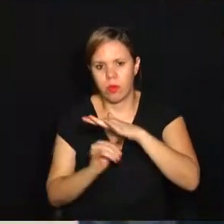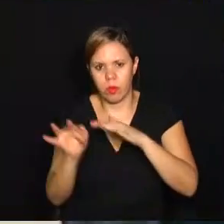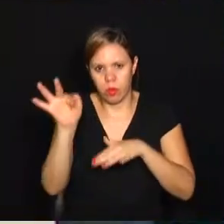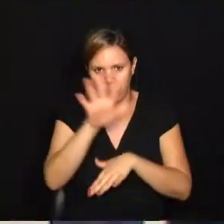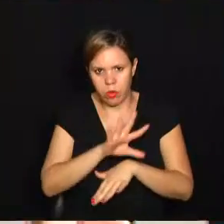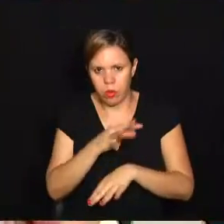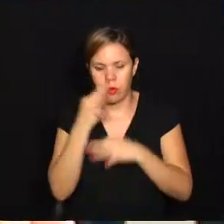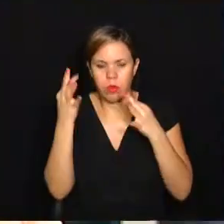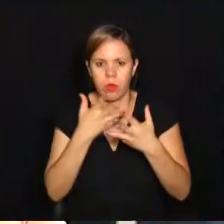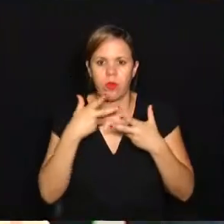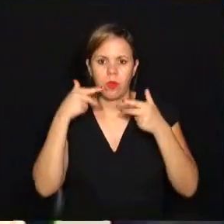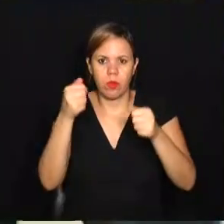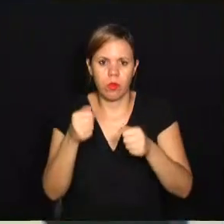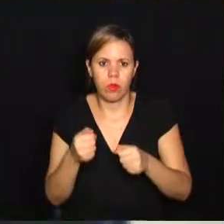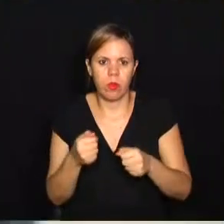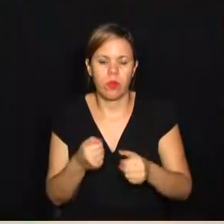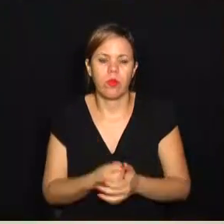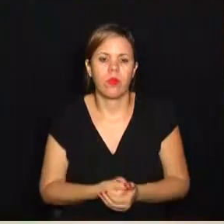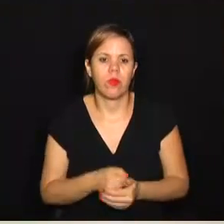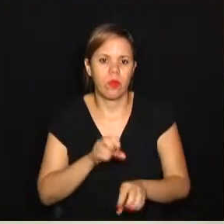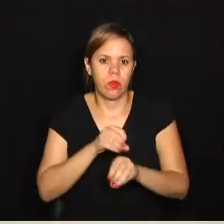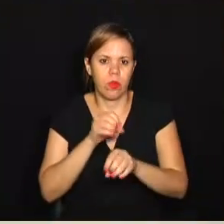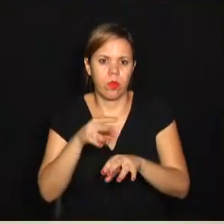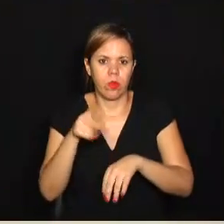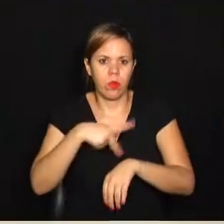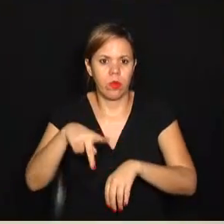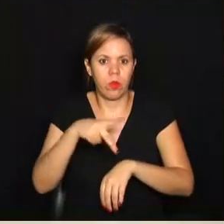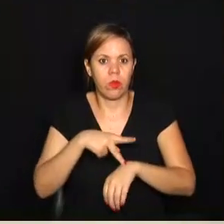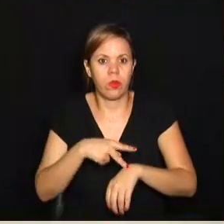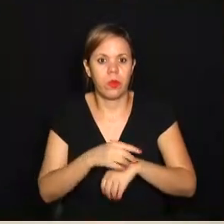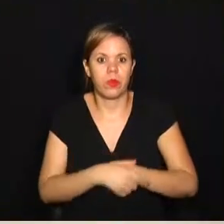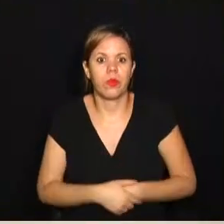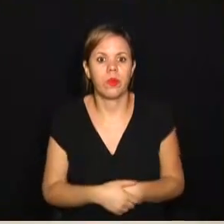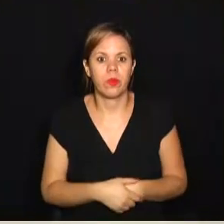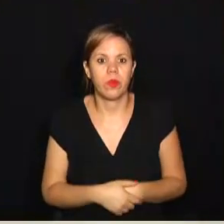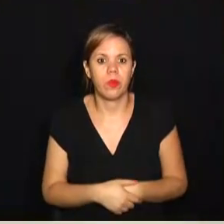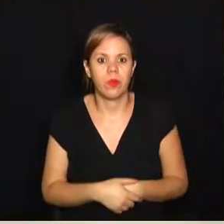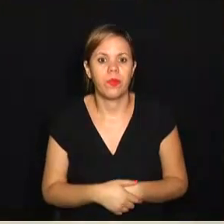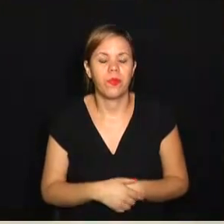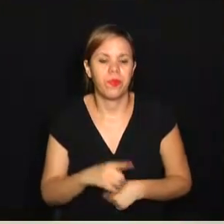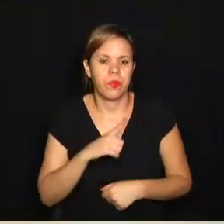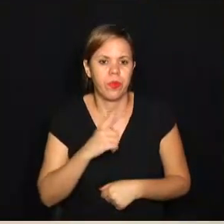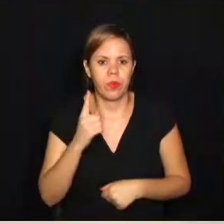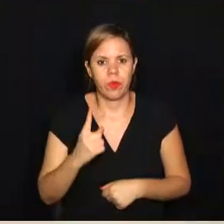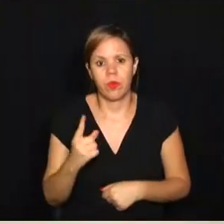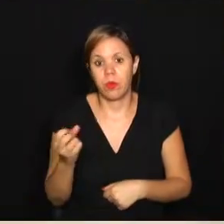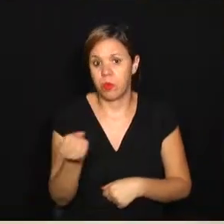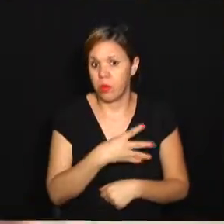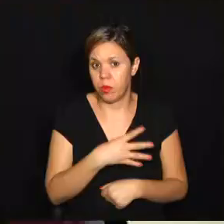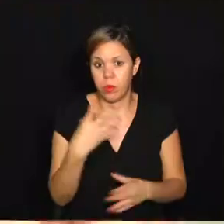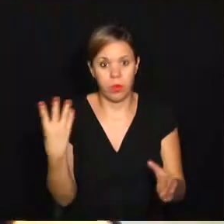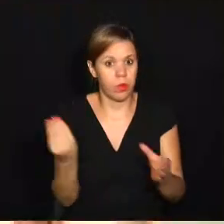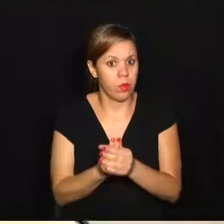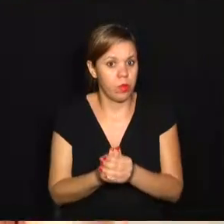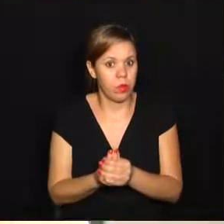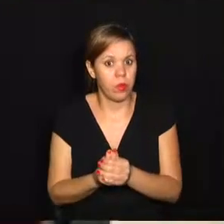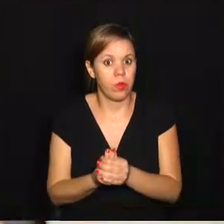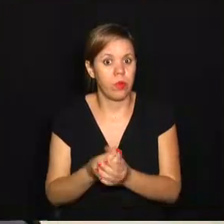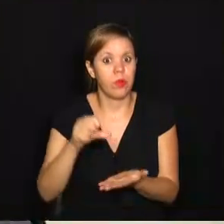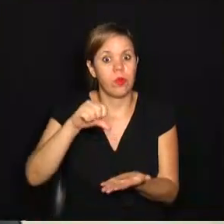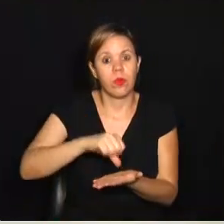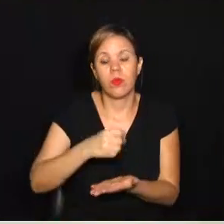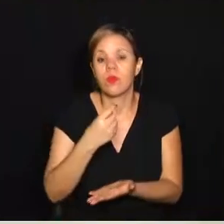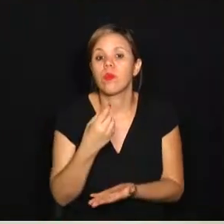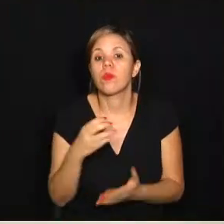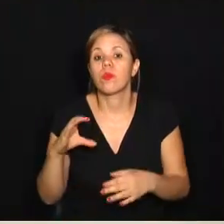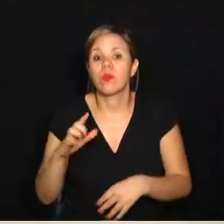são as melhores instituições educacionais desse país, né? E tem um campus novinho que foi instalado lá na região do Campo